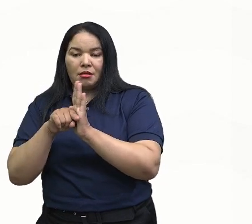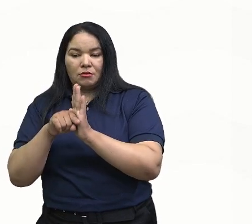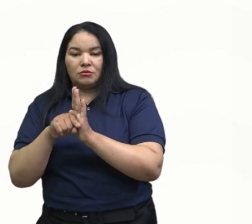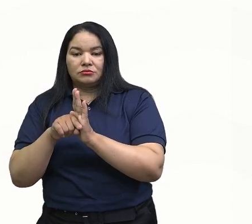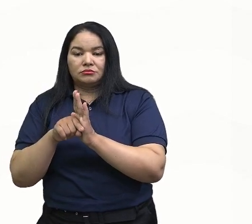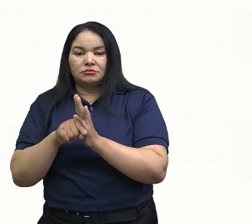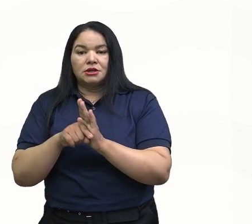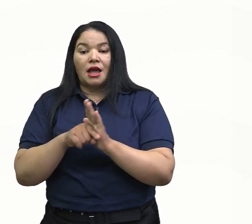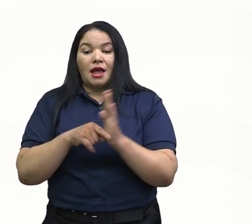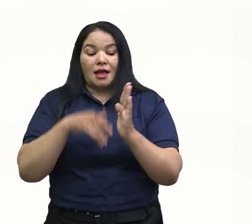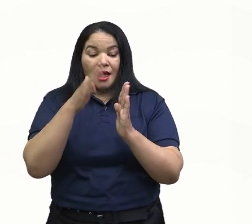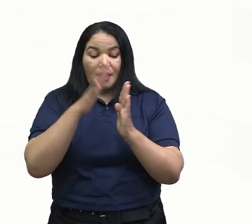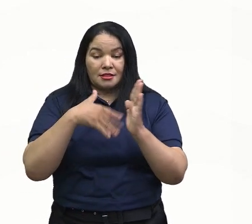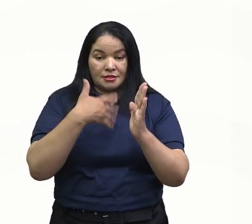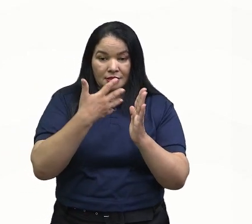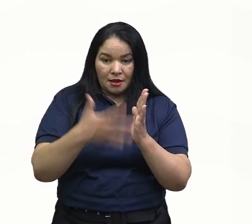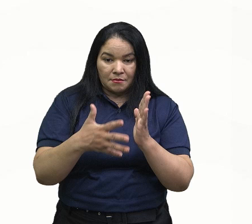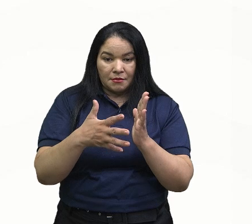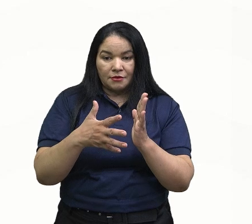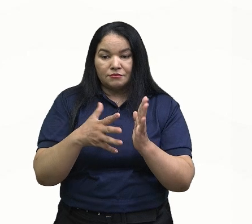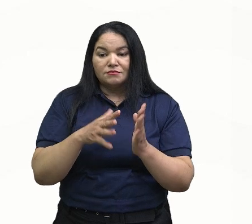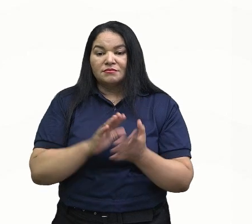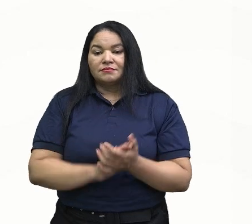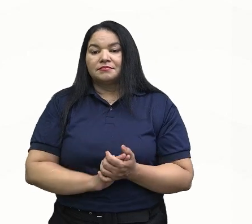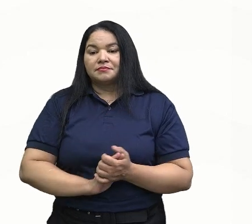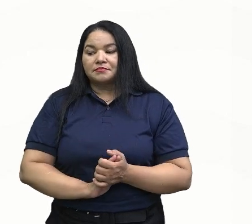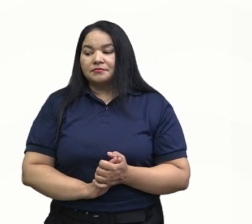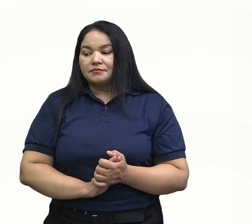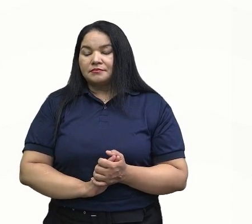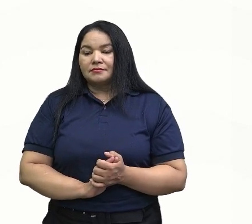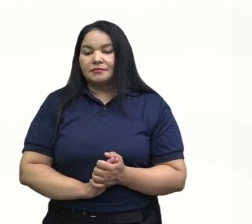são ametais, tá?